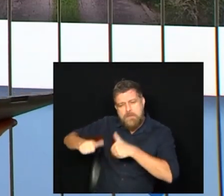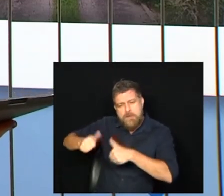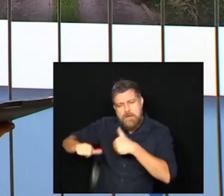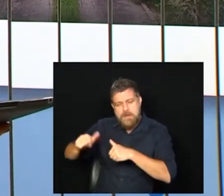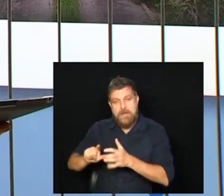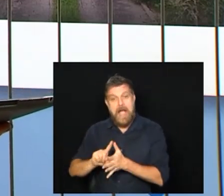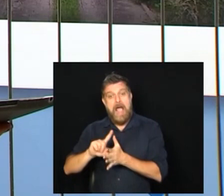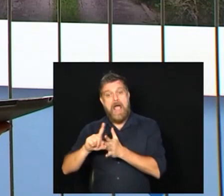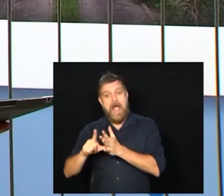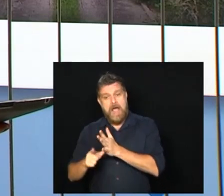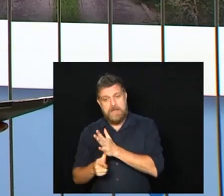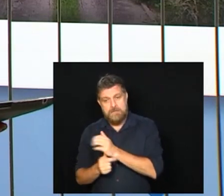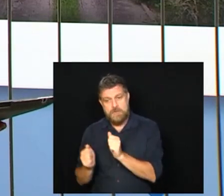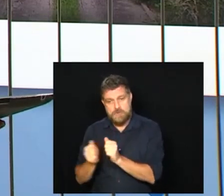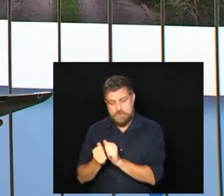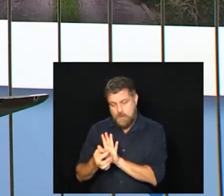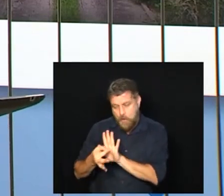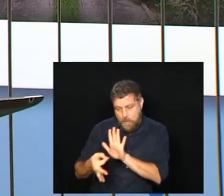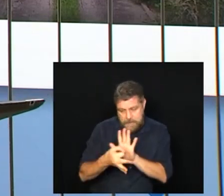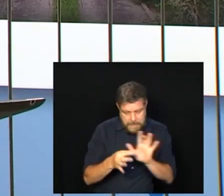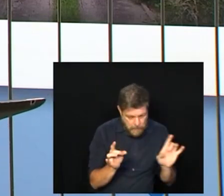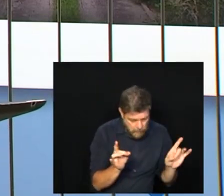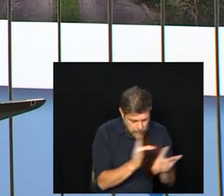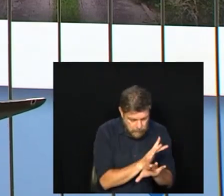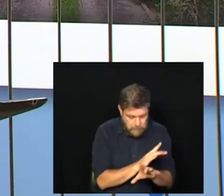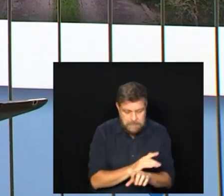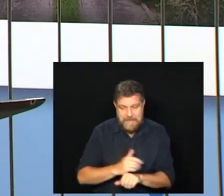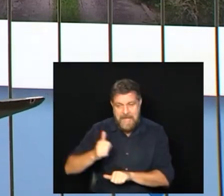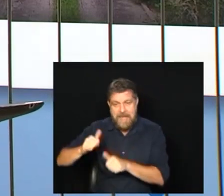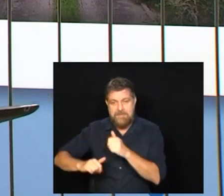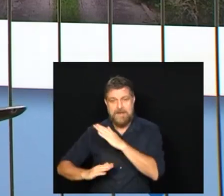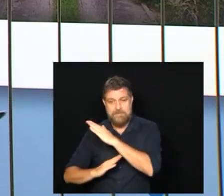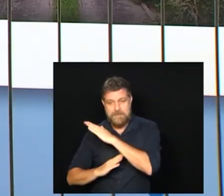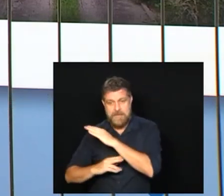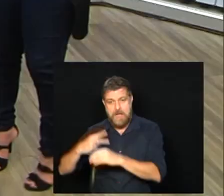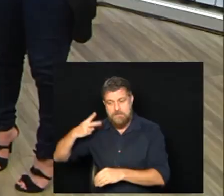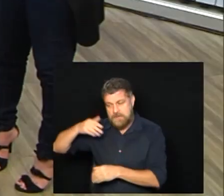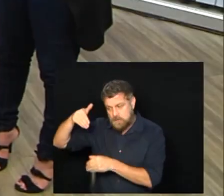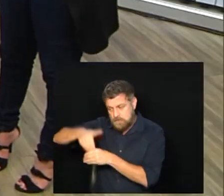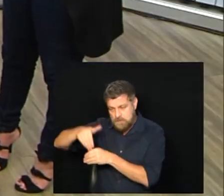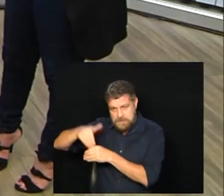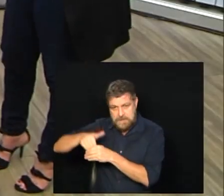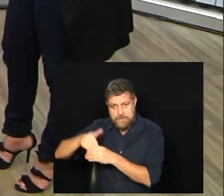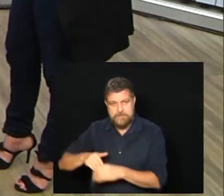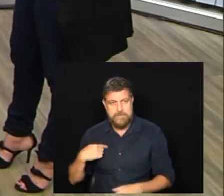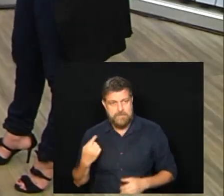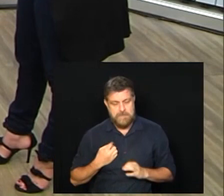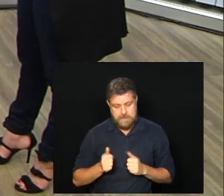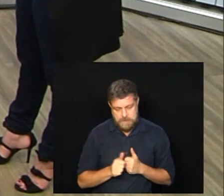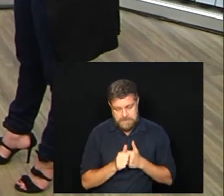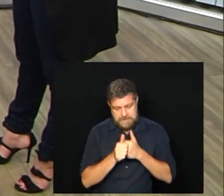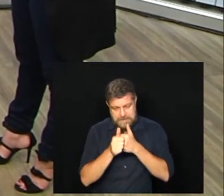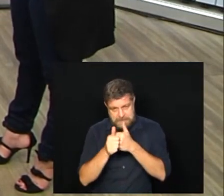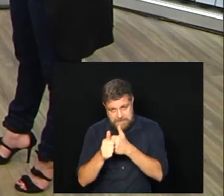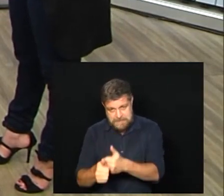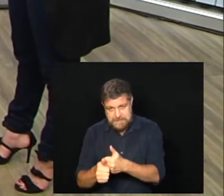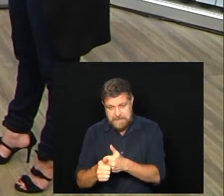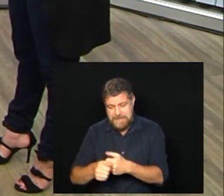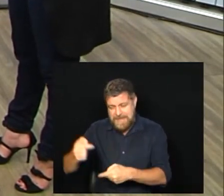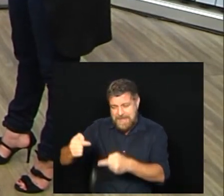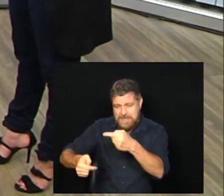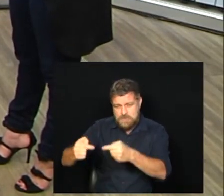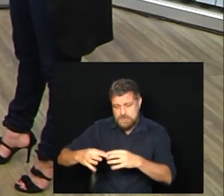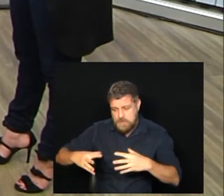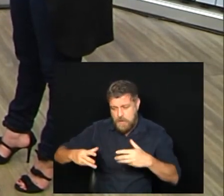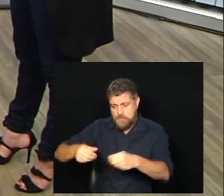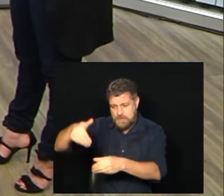para depois, com os pareceres, serem aí analisados em plenário. E a gente segue acompanhando então todas as discussões